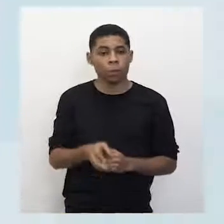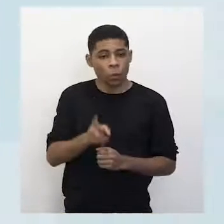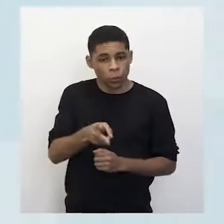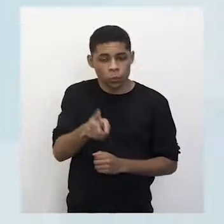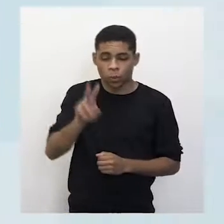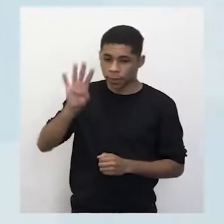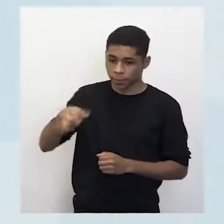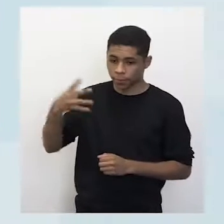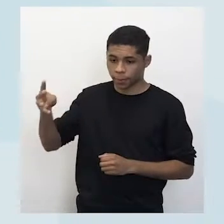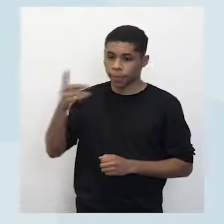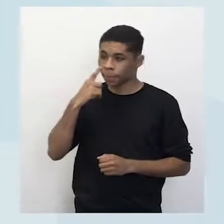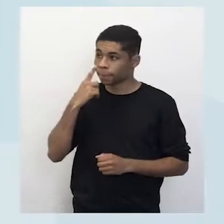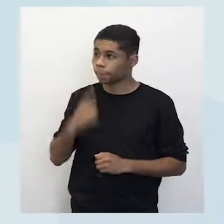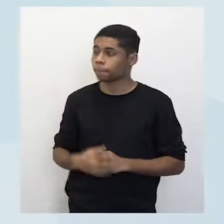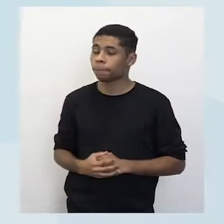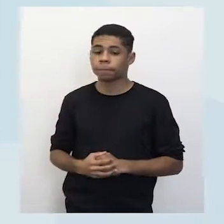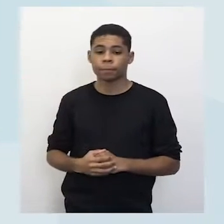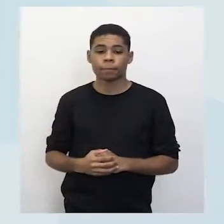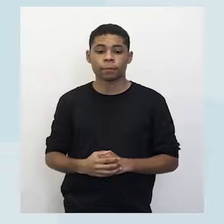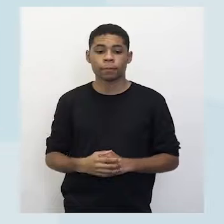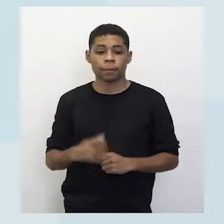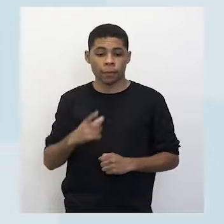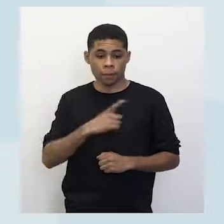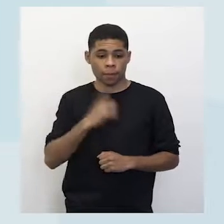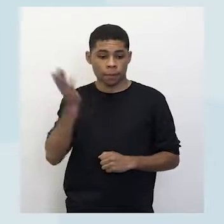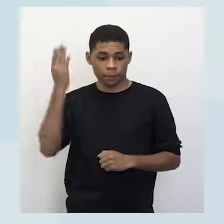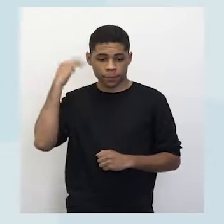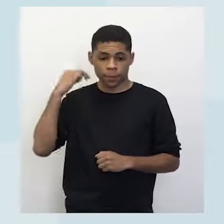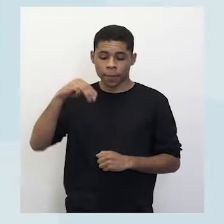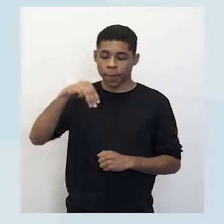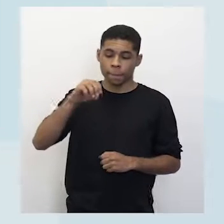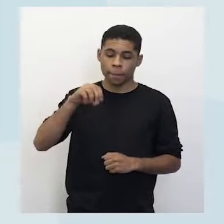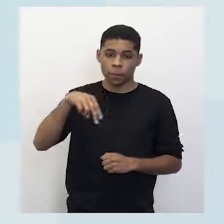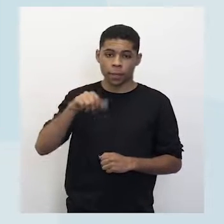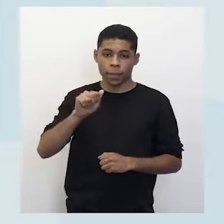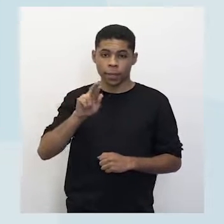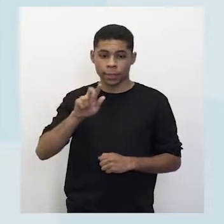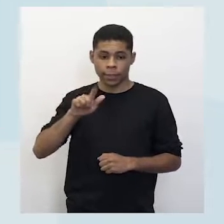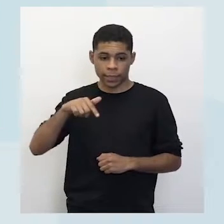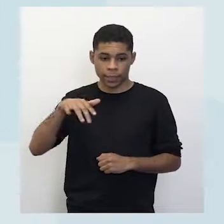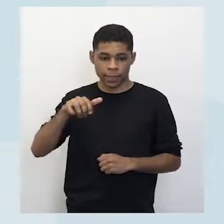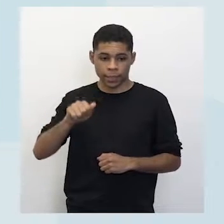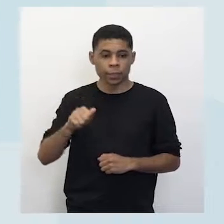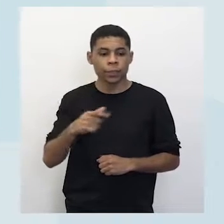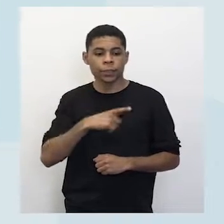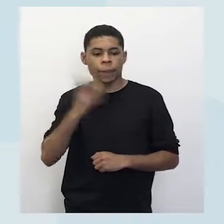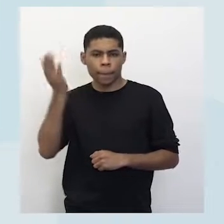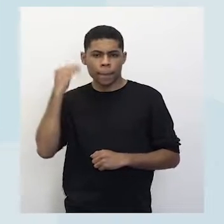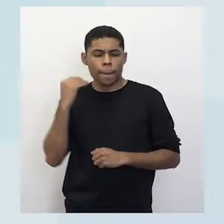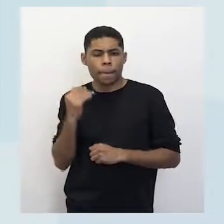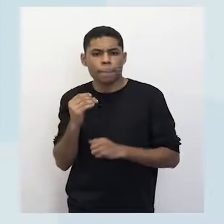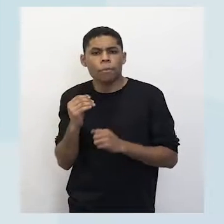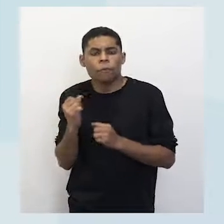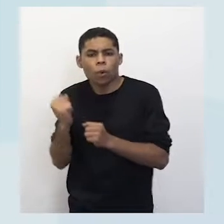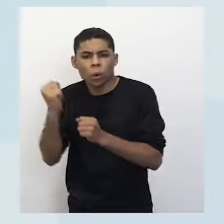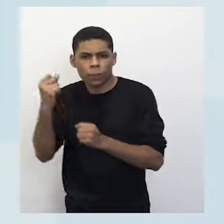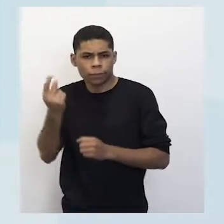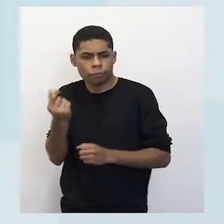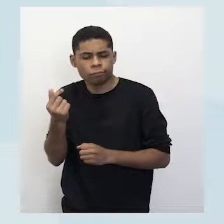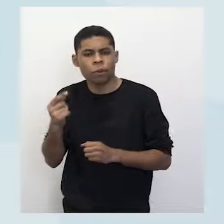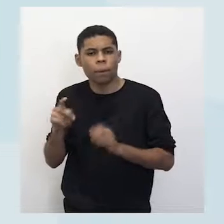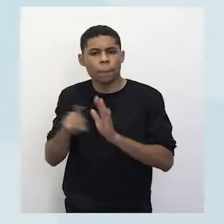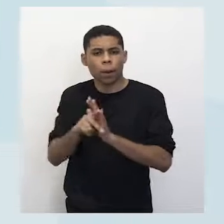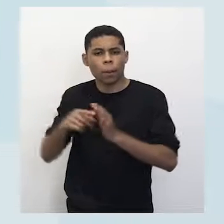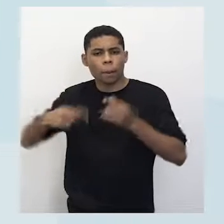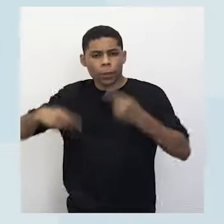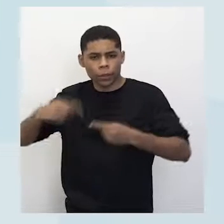tabelinha, a monarquia enquanto sistema ideal, embora o poder político no feudalismo ele é fragmentado, ou